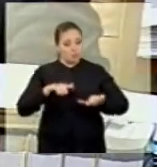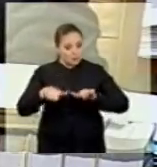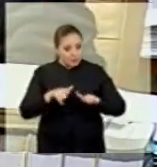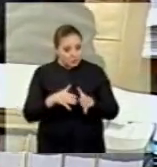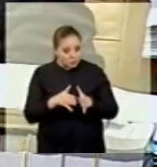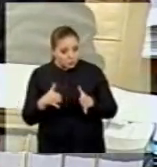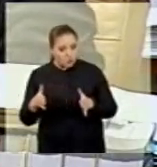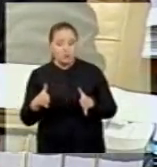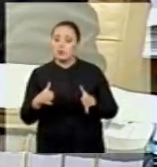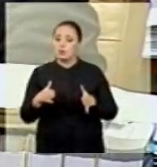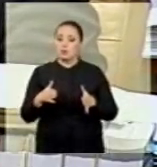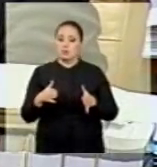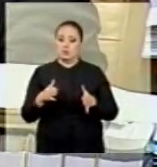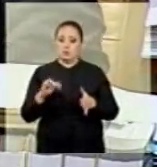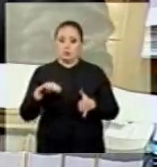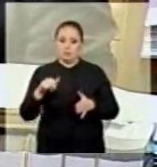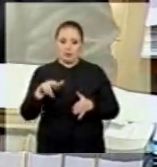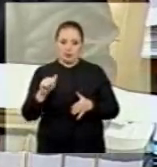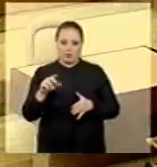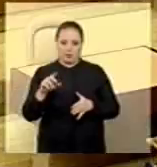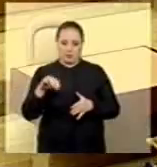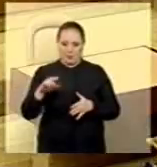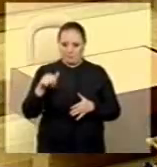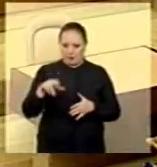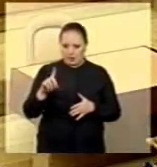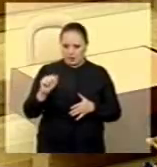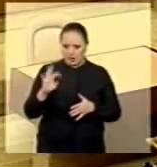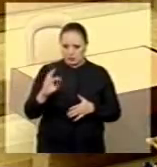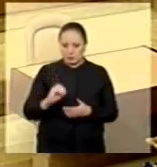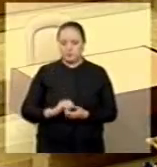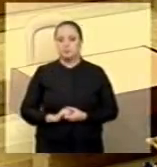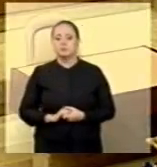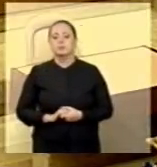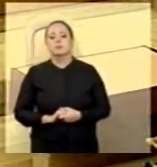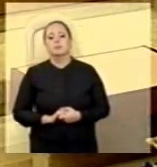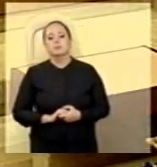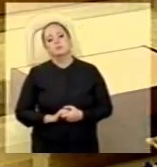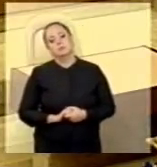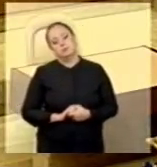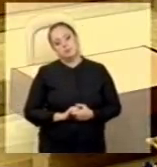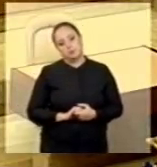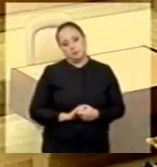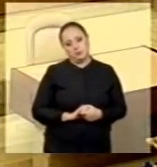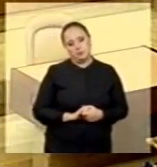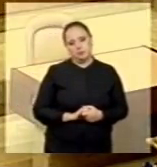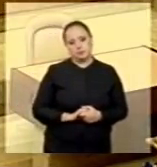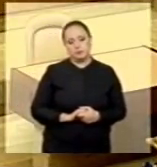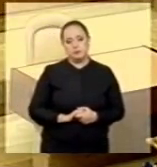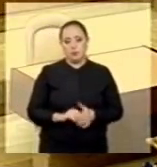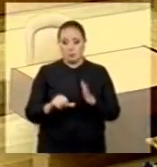da função parlamentar. O primeiro caso ocorreu na resolução da questão de ordem no